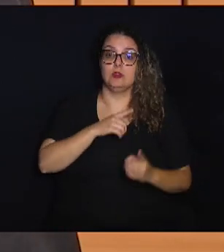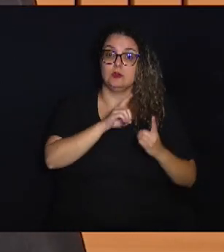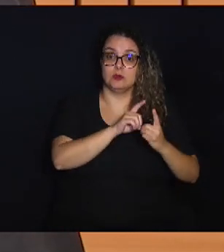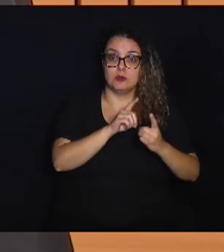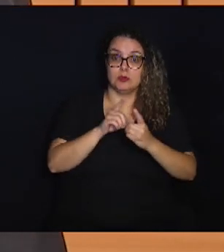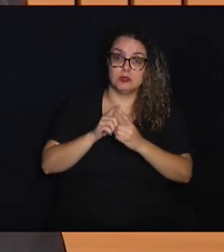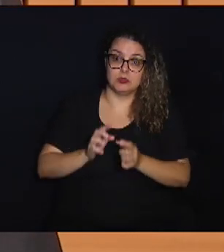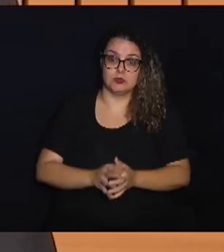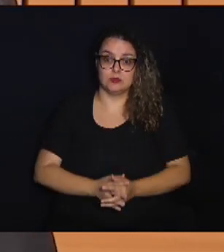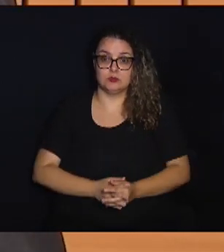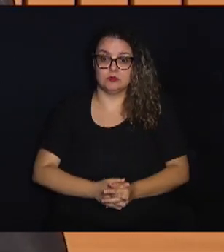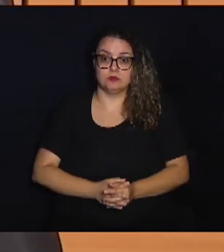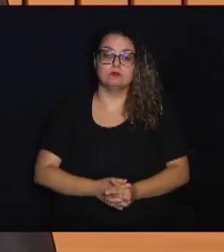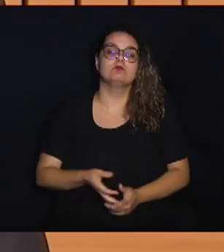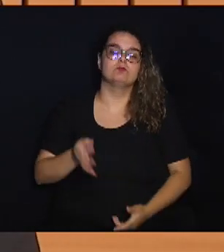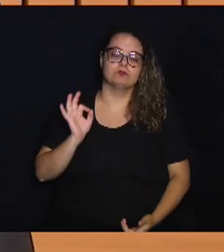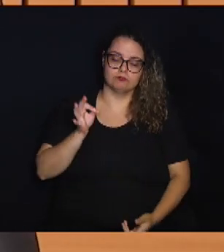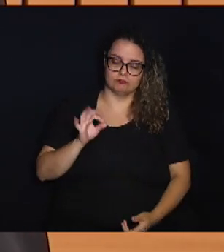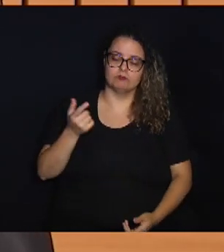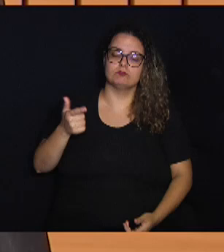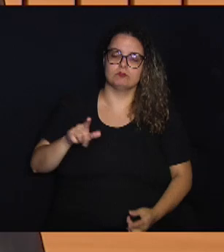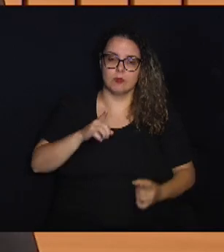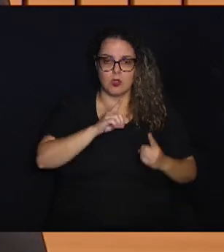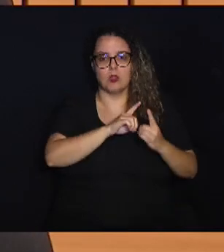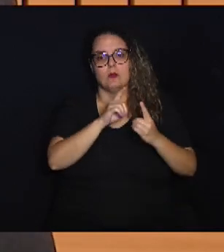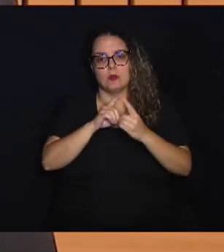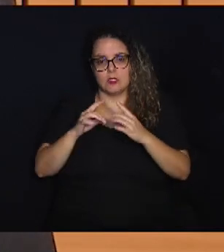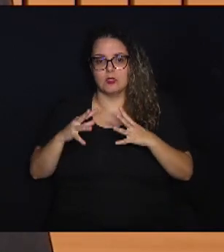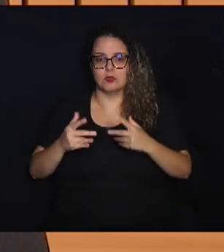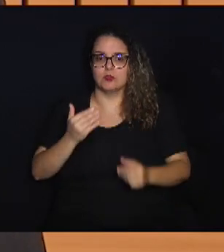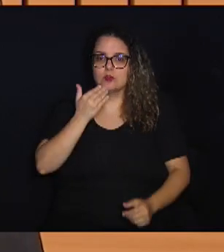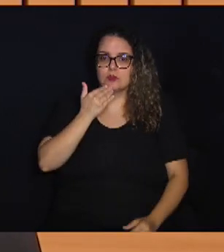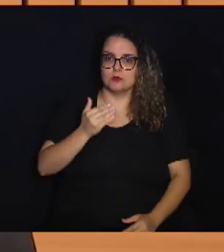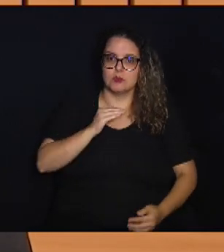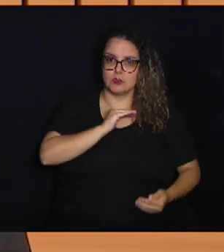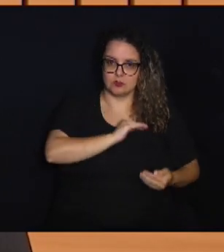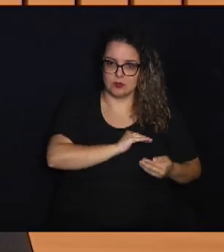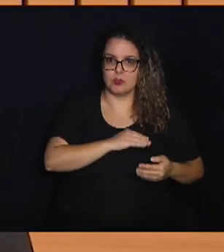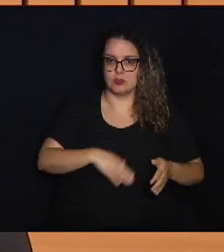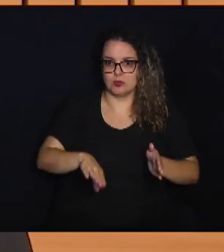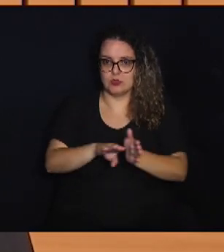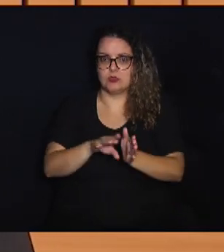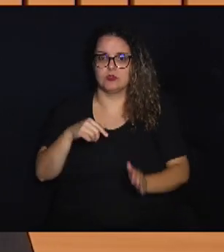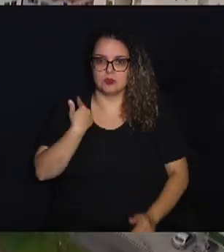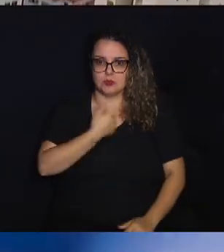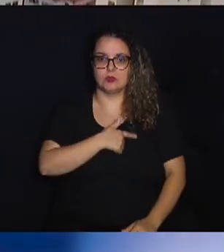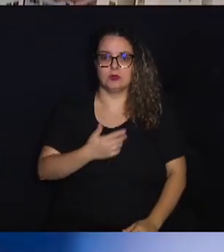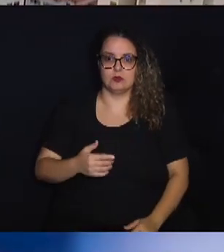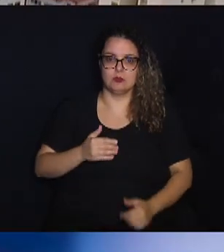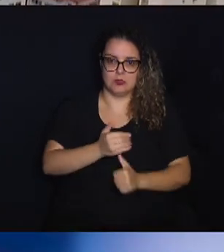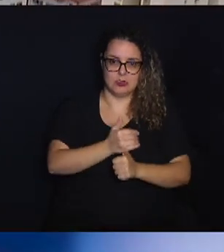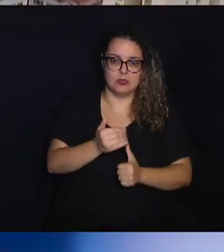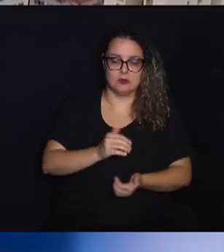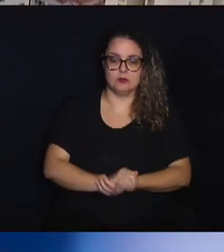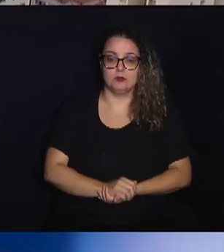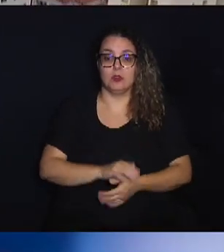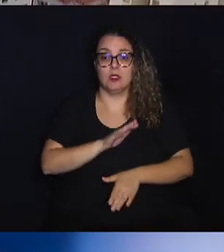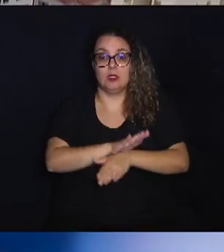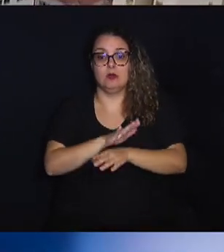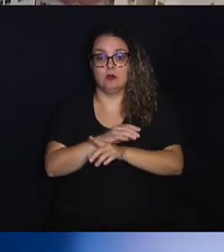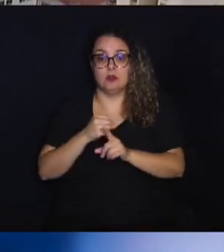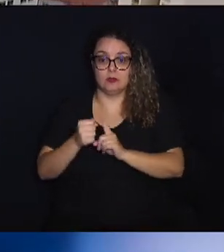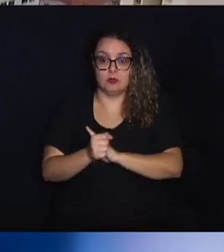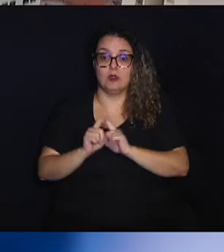atendemos e com certeza continuaremos atendendo todas as demandas da Defesa Civil que chegarem no nosso mandato. A assistência social